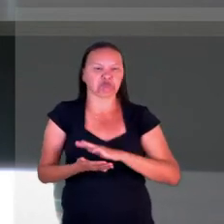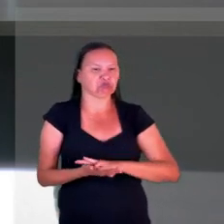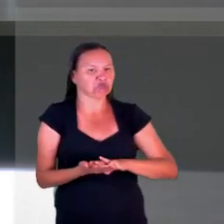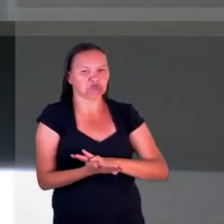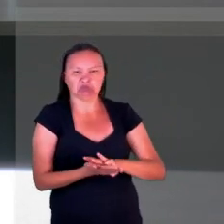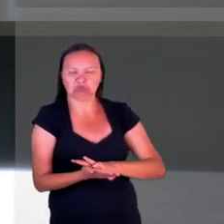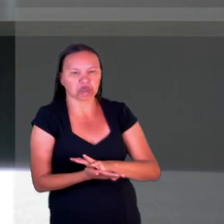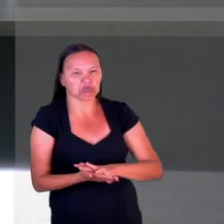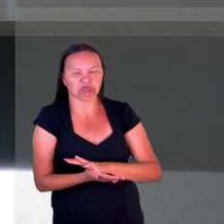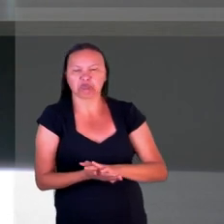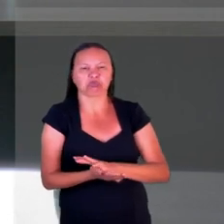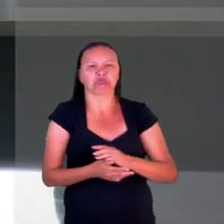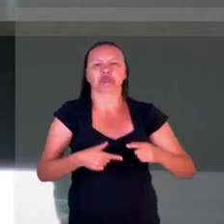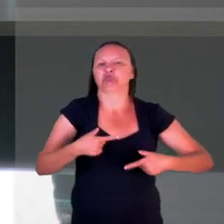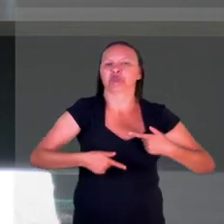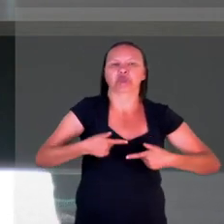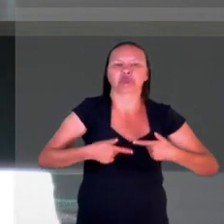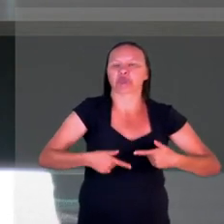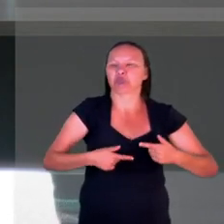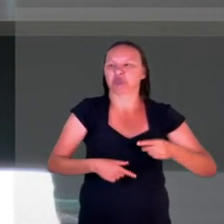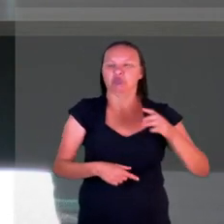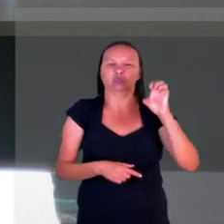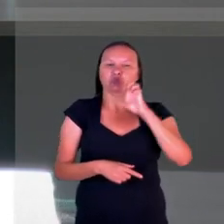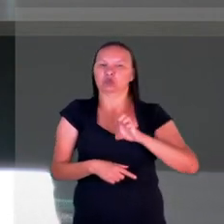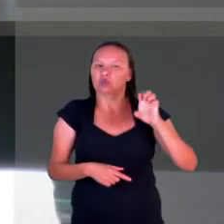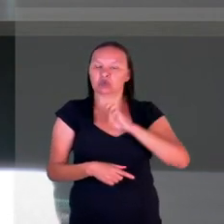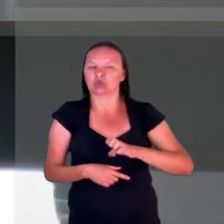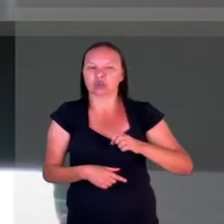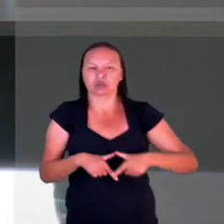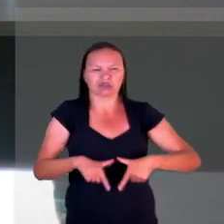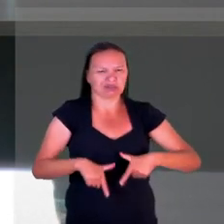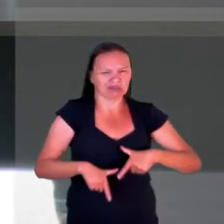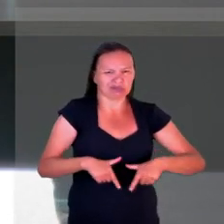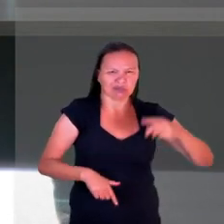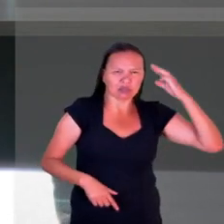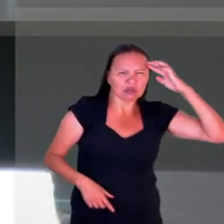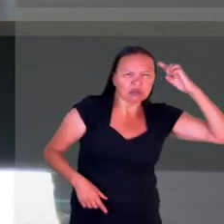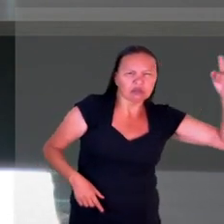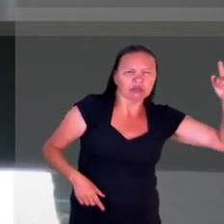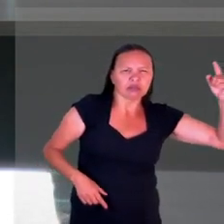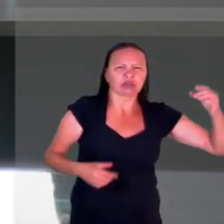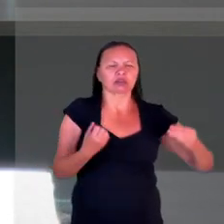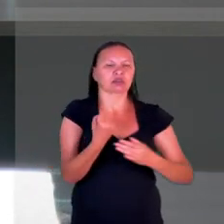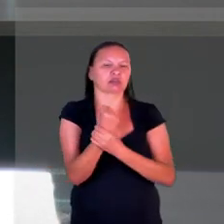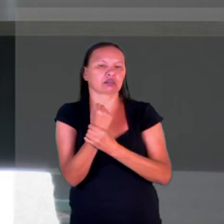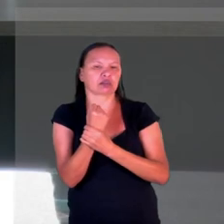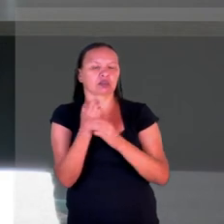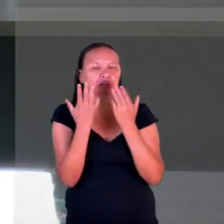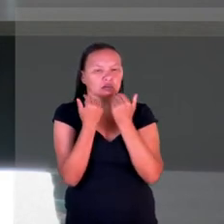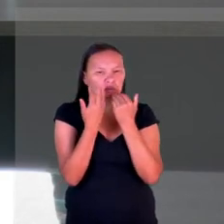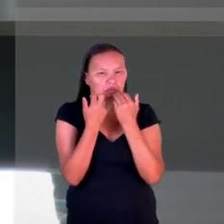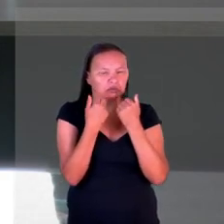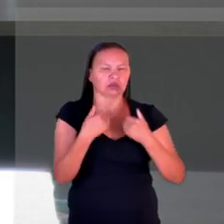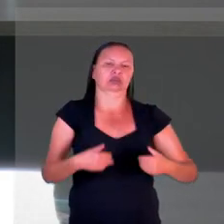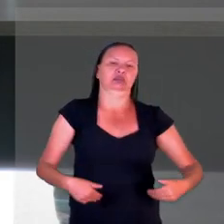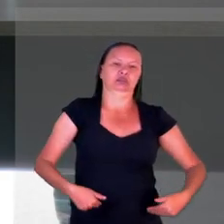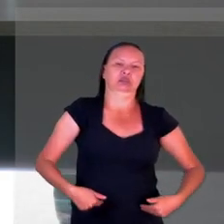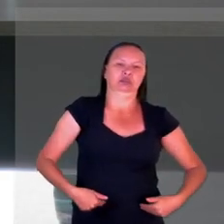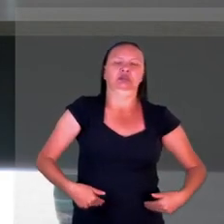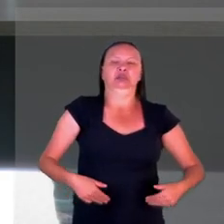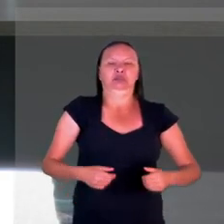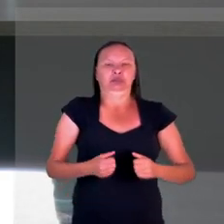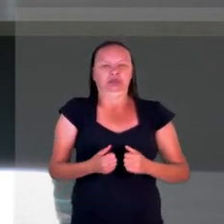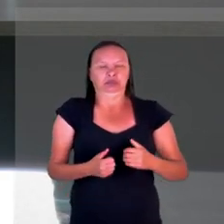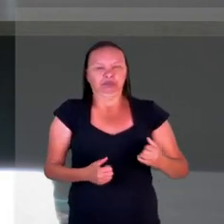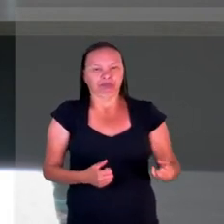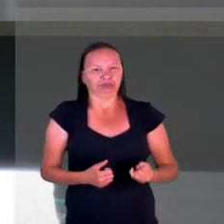política de estado pode trabalhar com essa ideia de segurança alimentar em detrimento da sua do